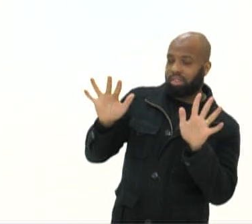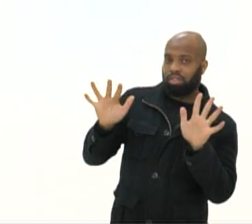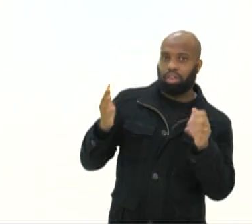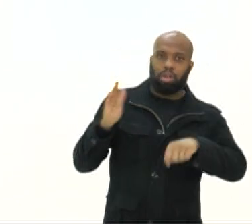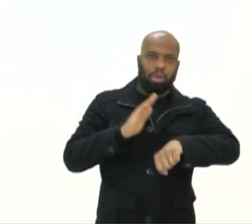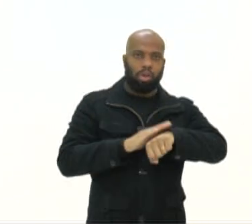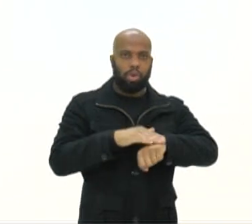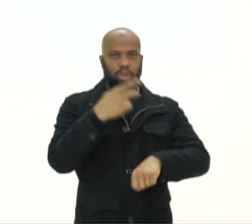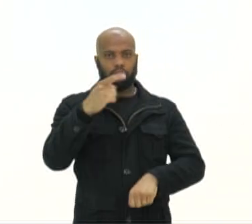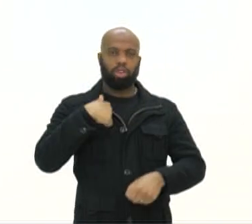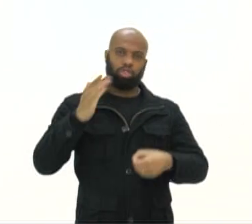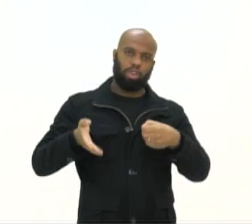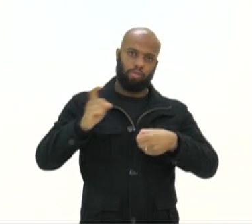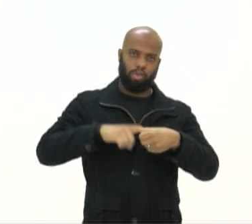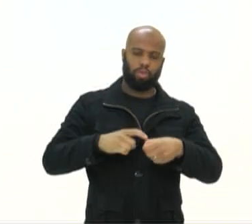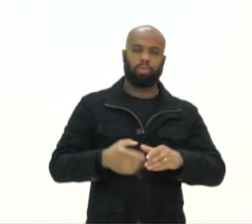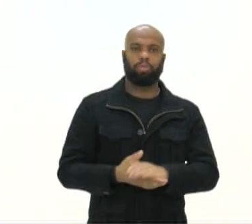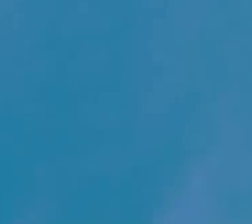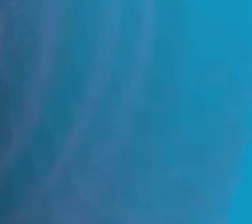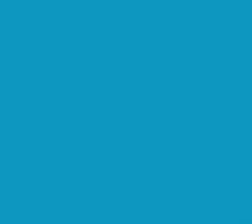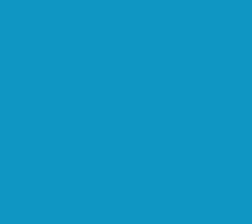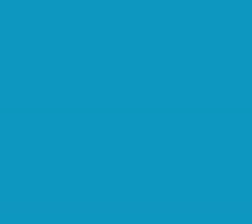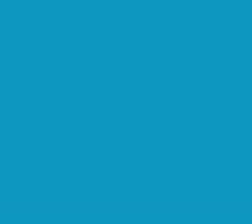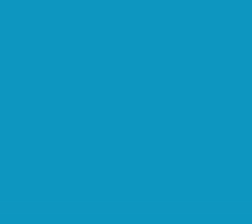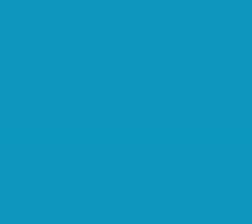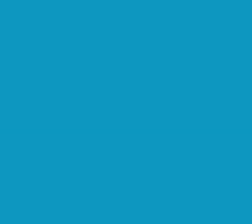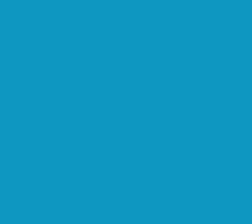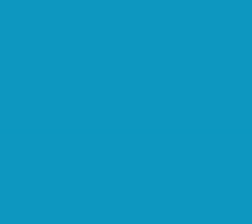Já volto aí para a gente poder conferir.